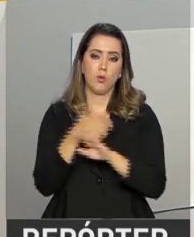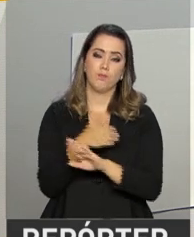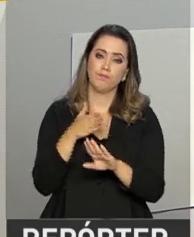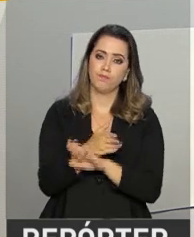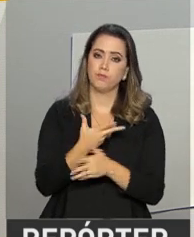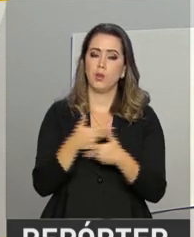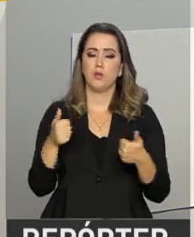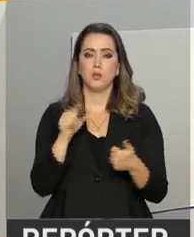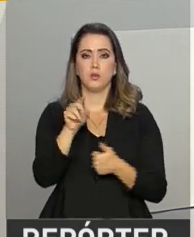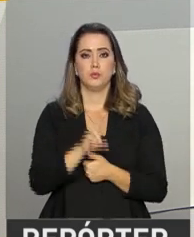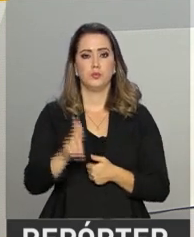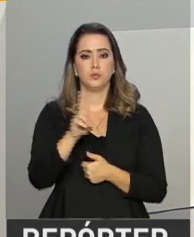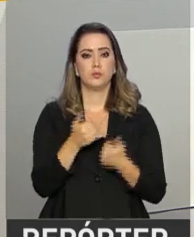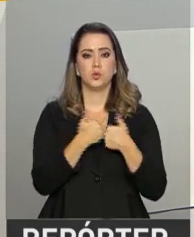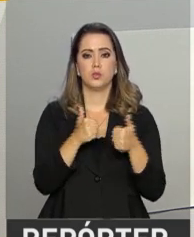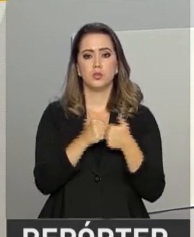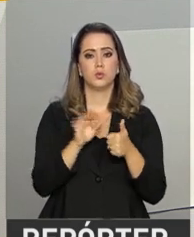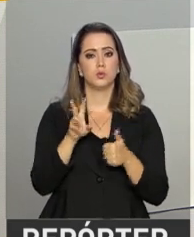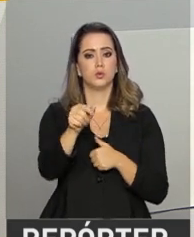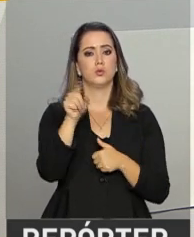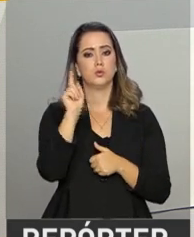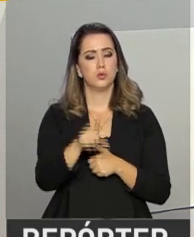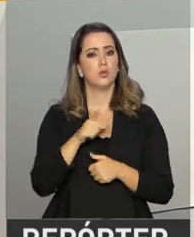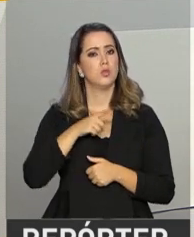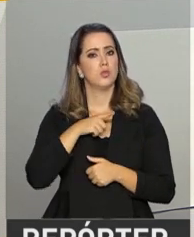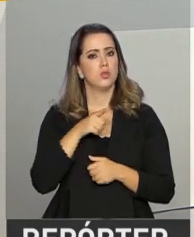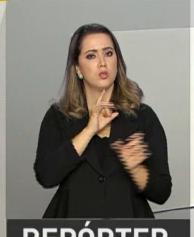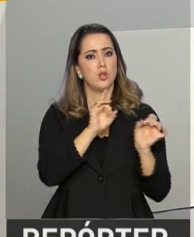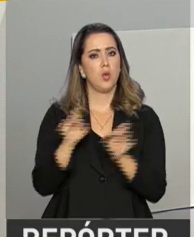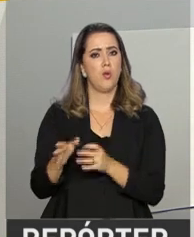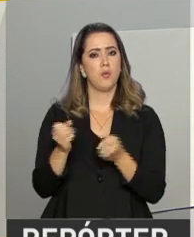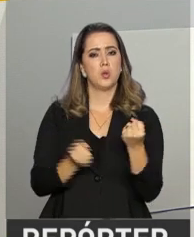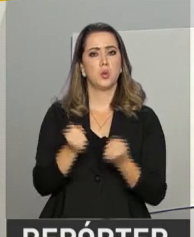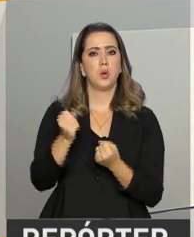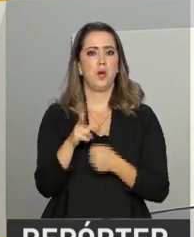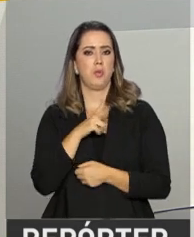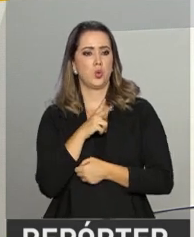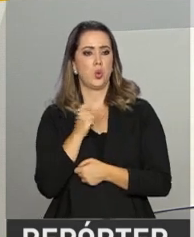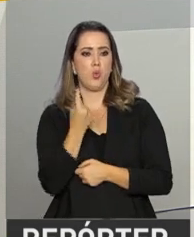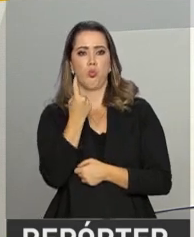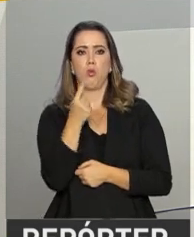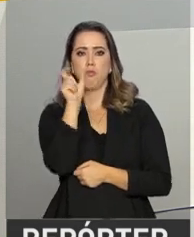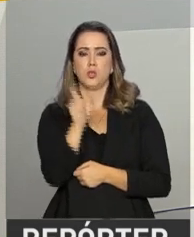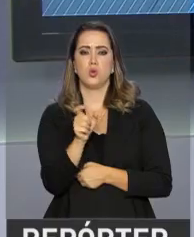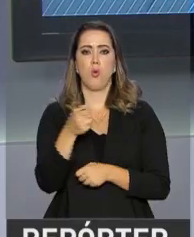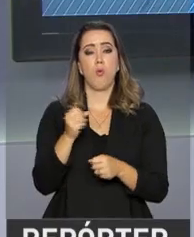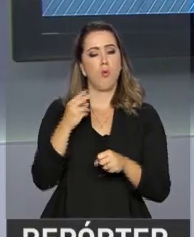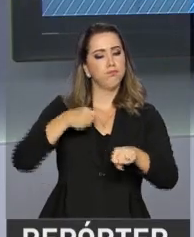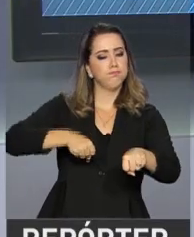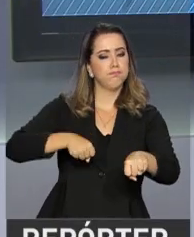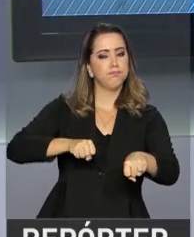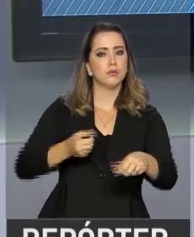na sua na sua mobilidade com todo a o abandono dos transportes individuais com igualmente moto